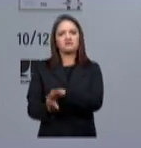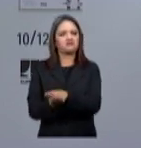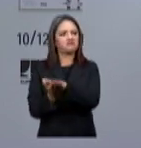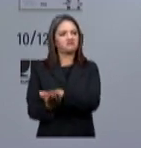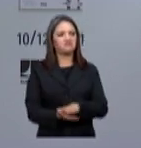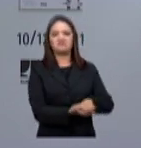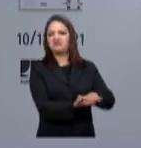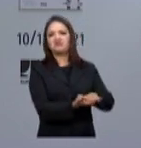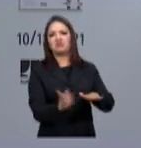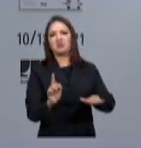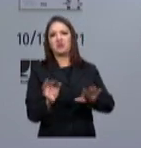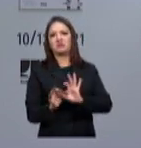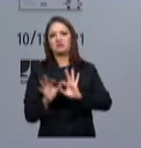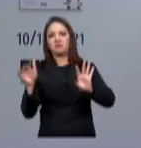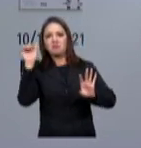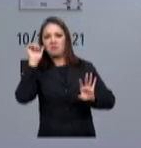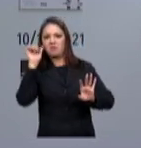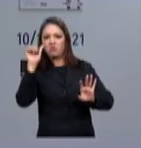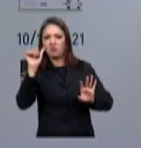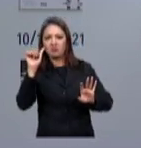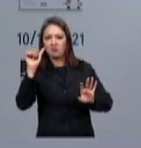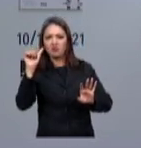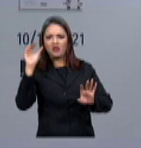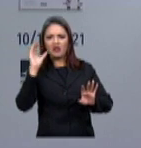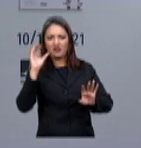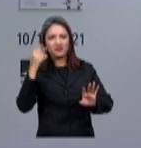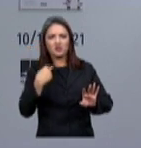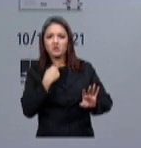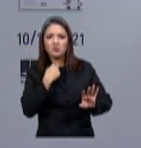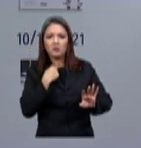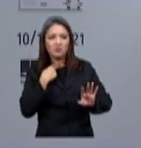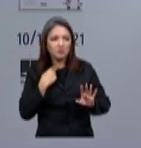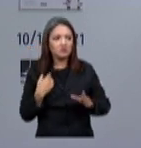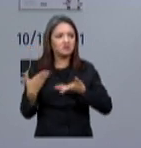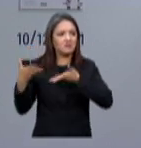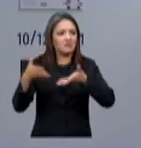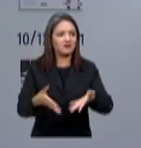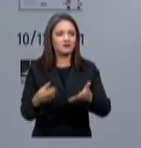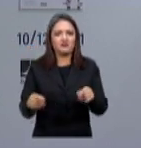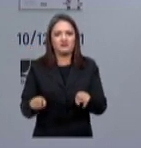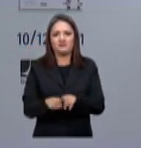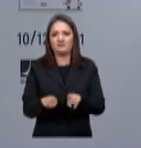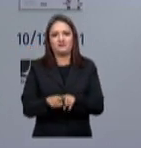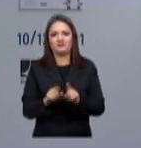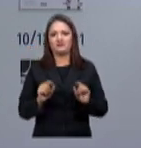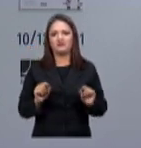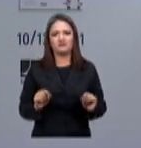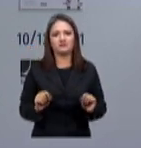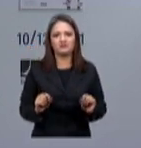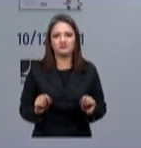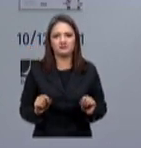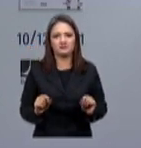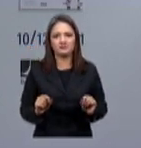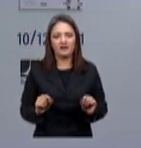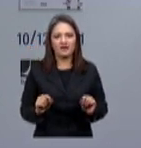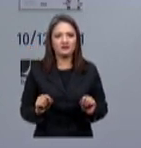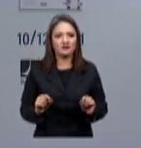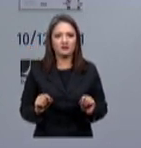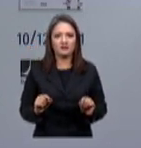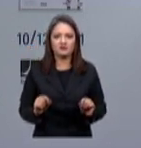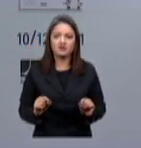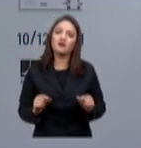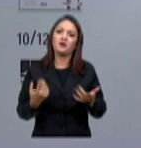permitia que as candidatas mulheres sequer concorressem a posição porque entendiam as pessoas